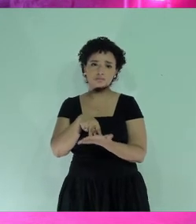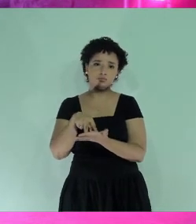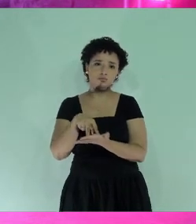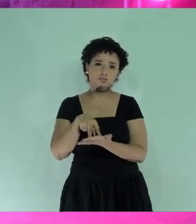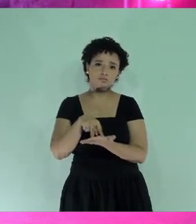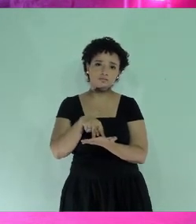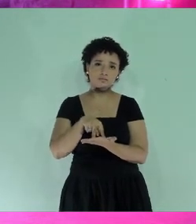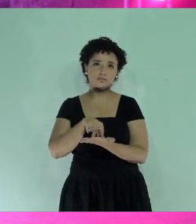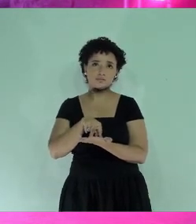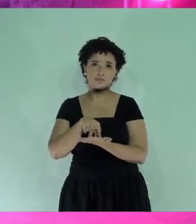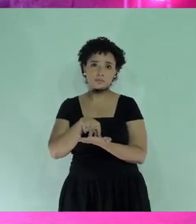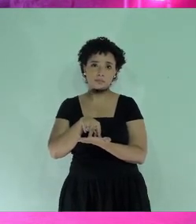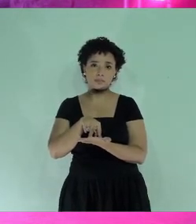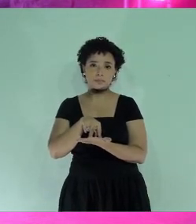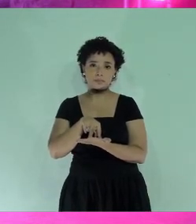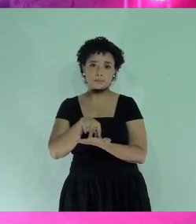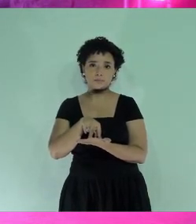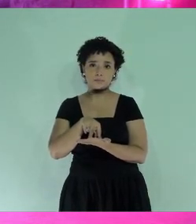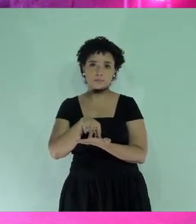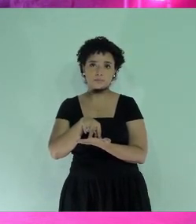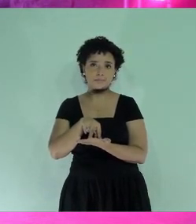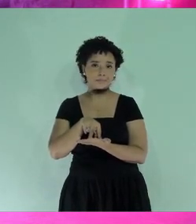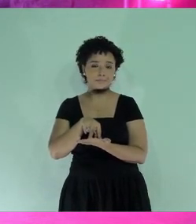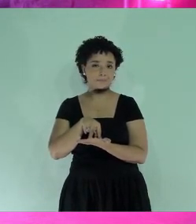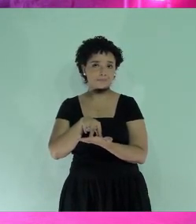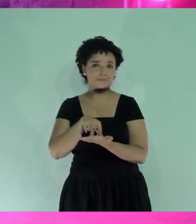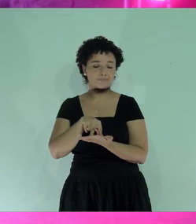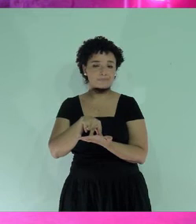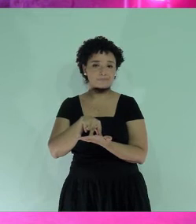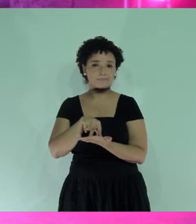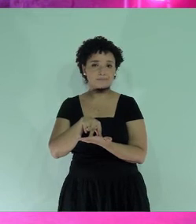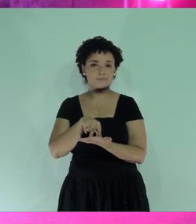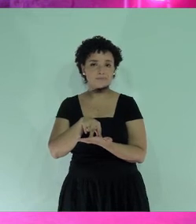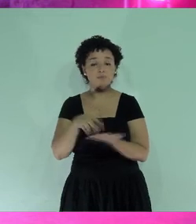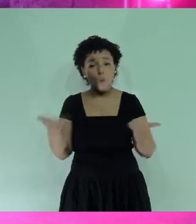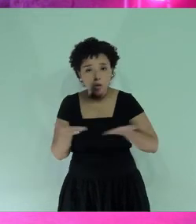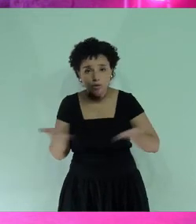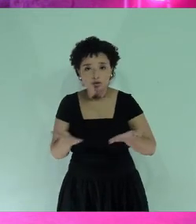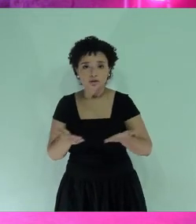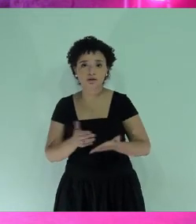Presente.